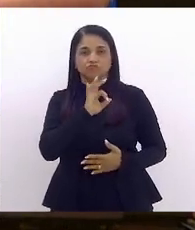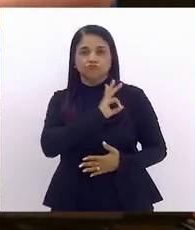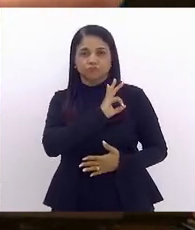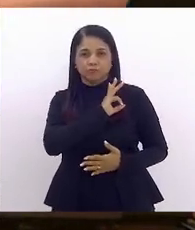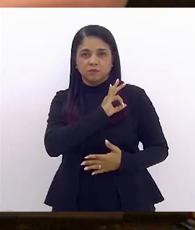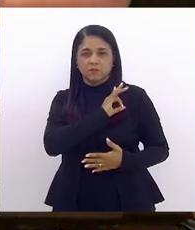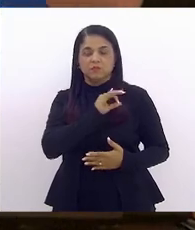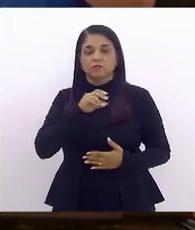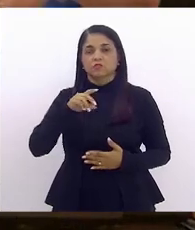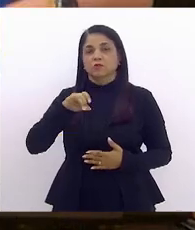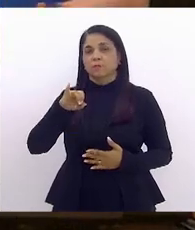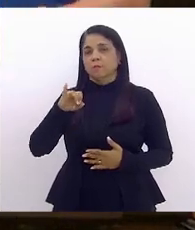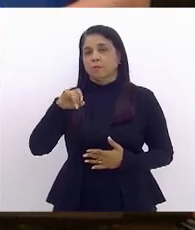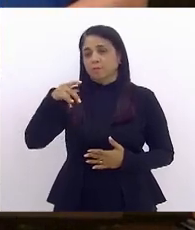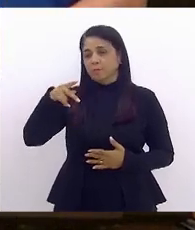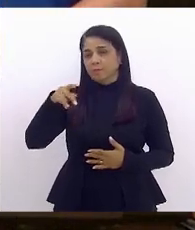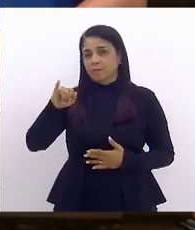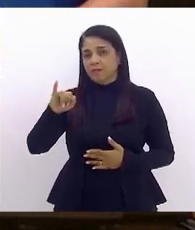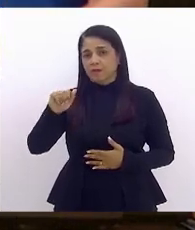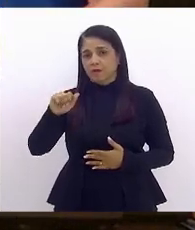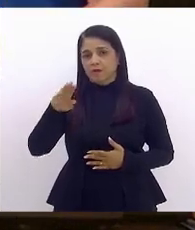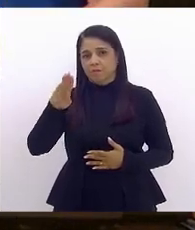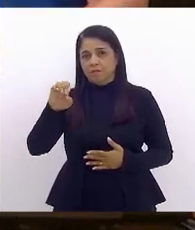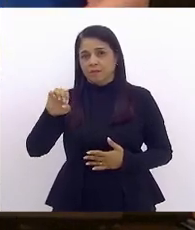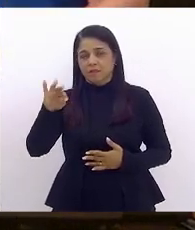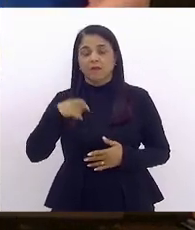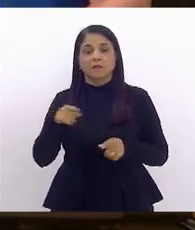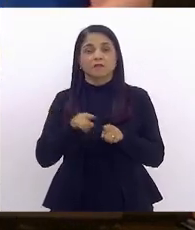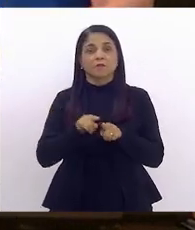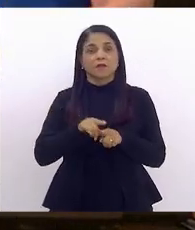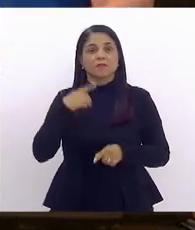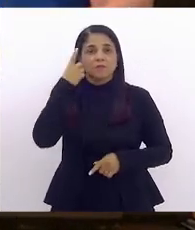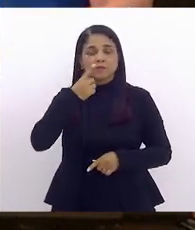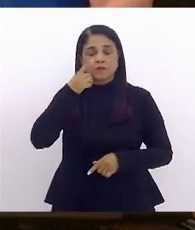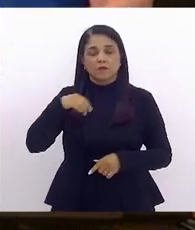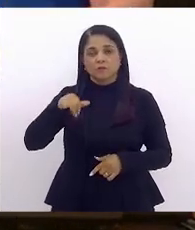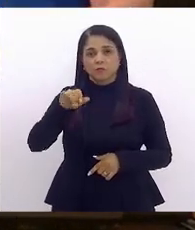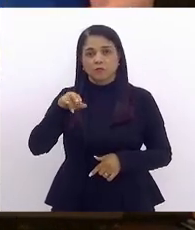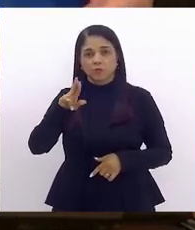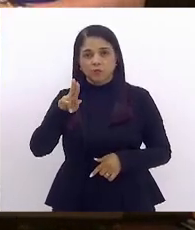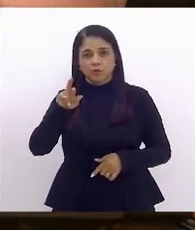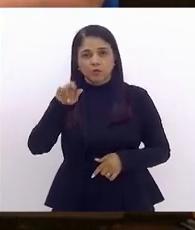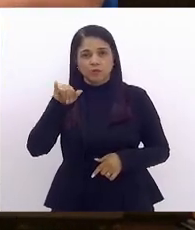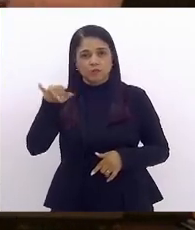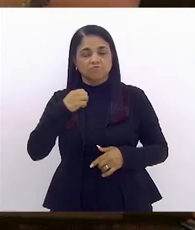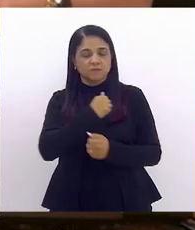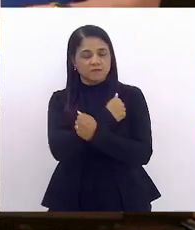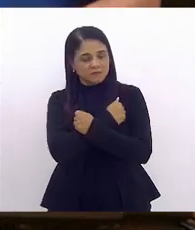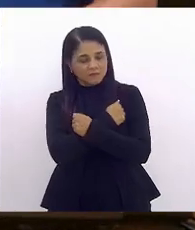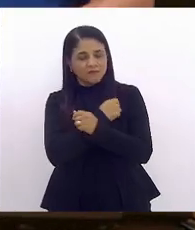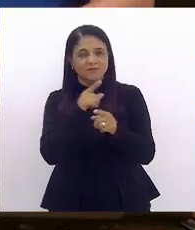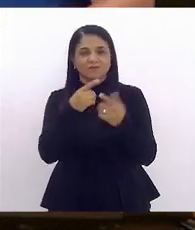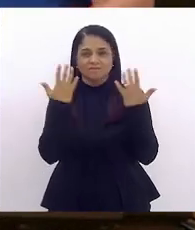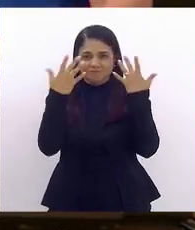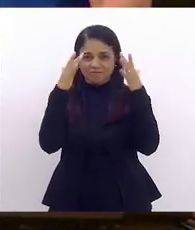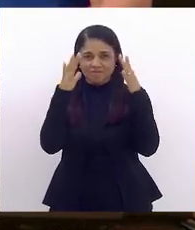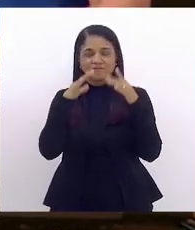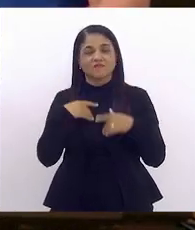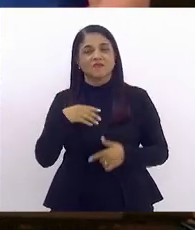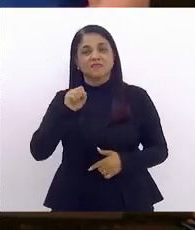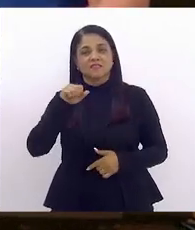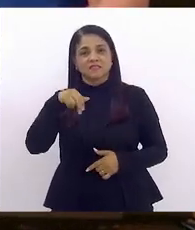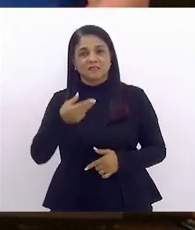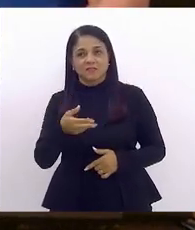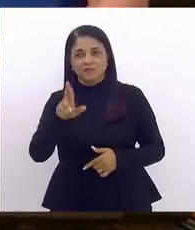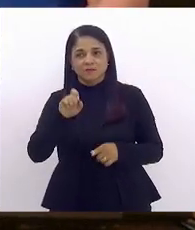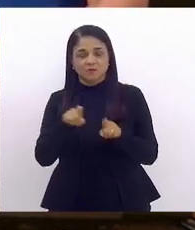Piabetá. Deputado Yuri do PSOL, saúde e homenageia o nosso querido Sandro Avelar. Giuseppe